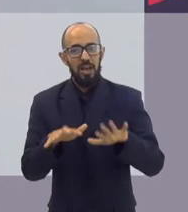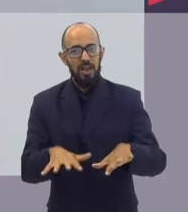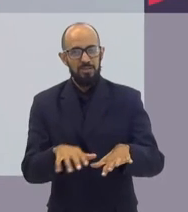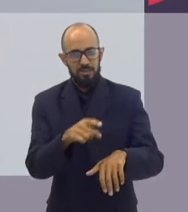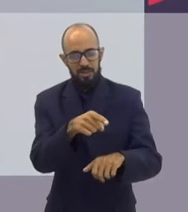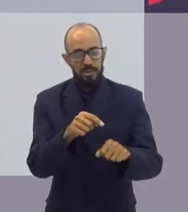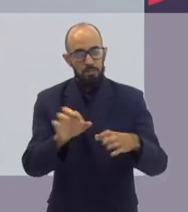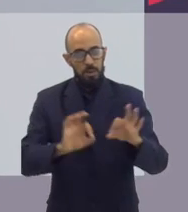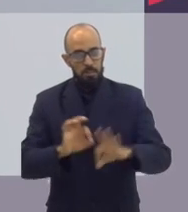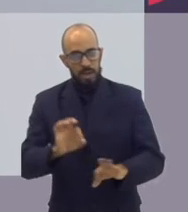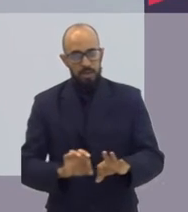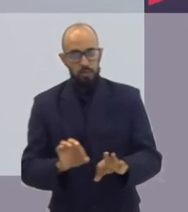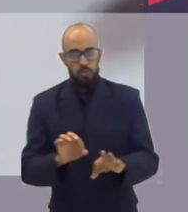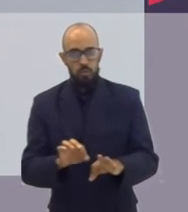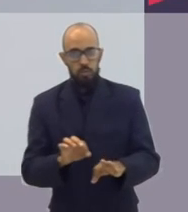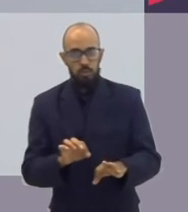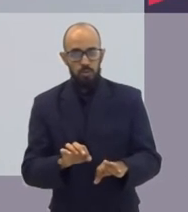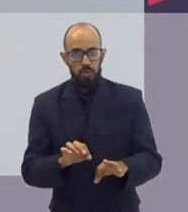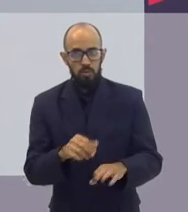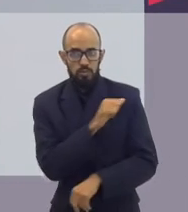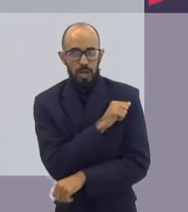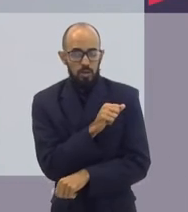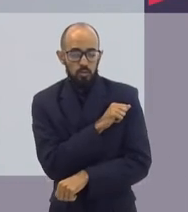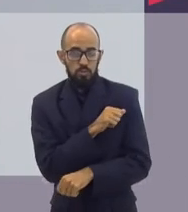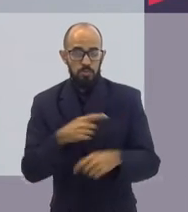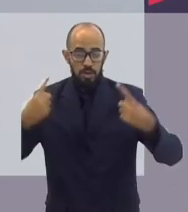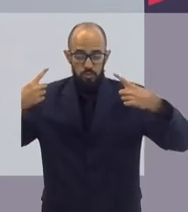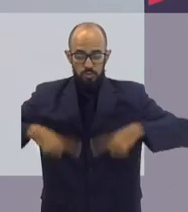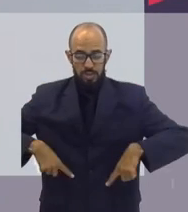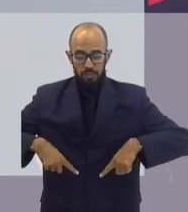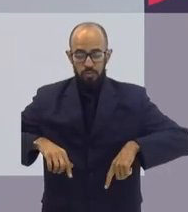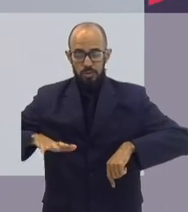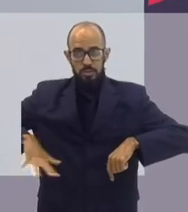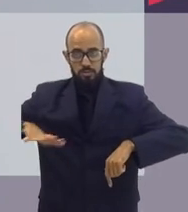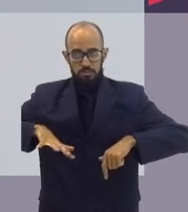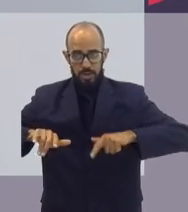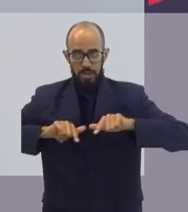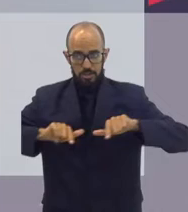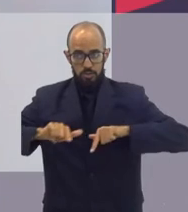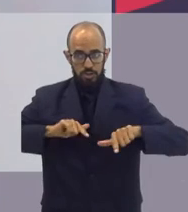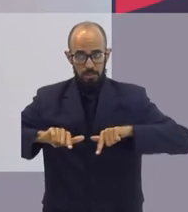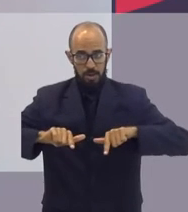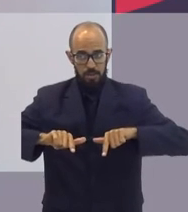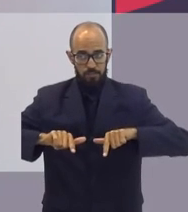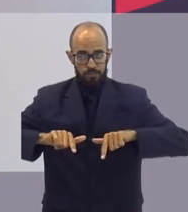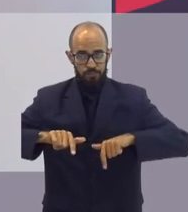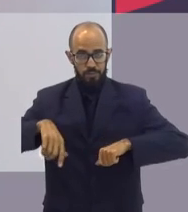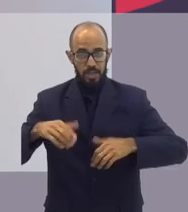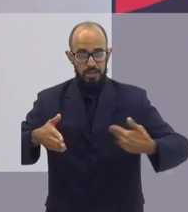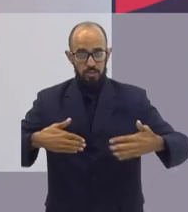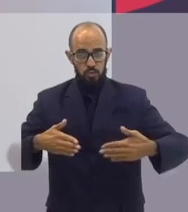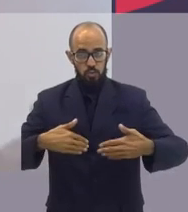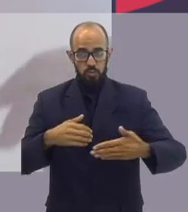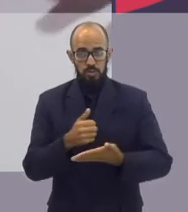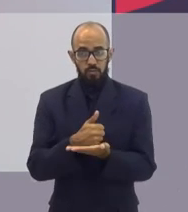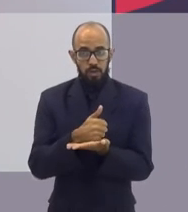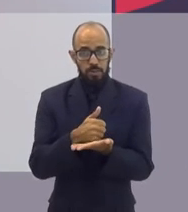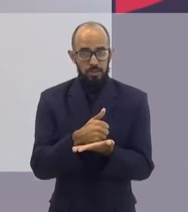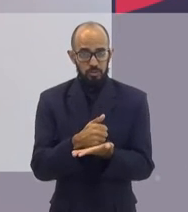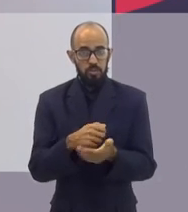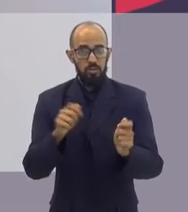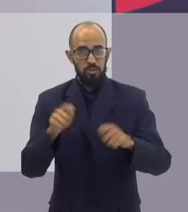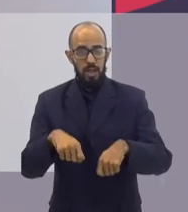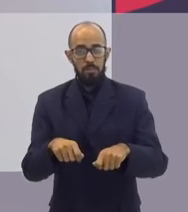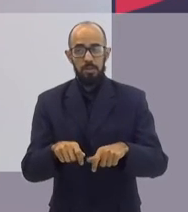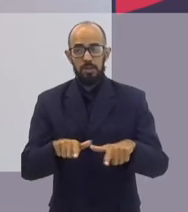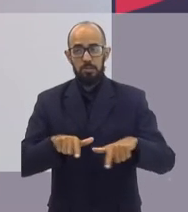preparando os alunos melhor para os desafios desse novo mercado de trabalho. Não só a indústria farmacêutica, eles podem trabalhar